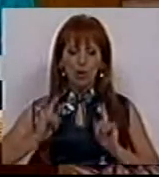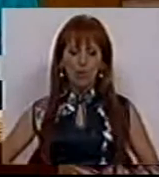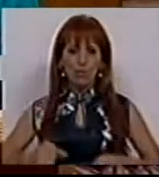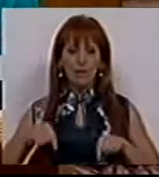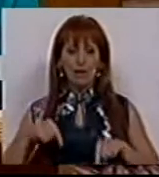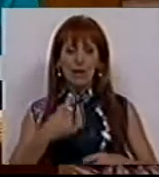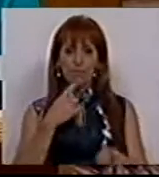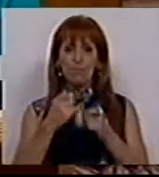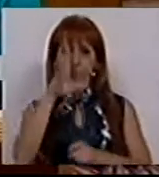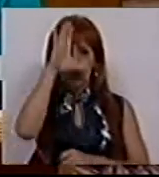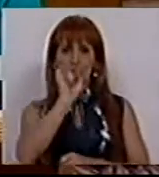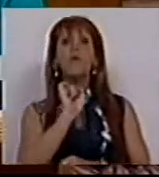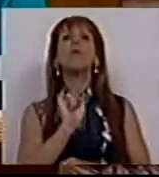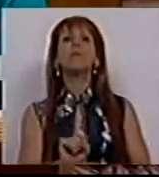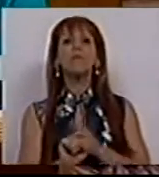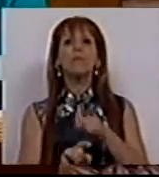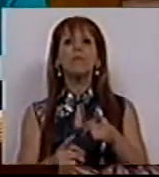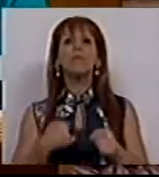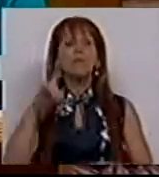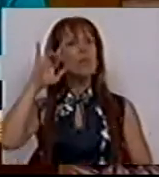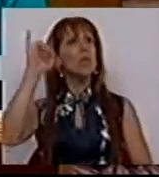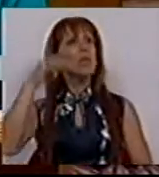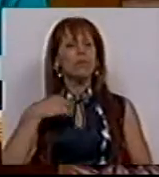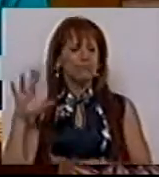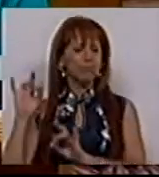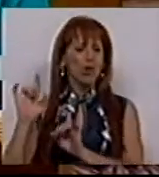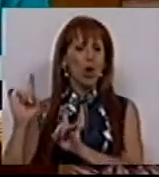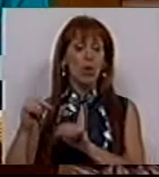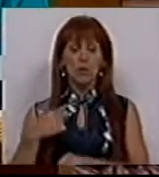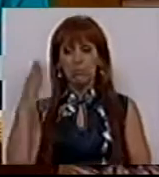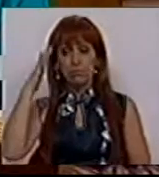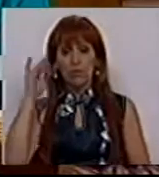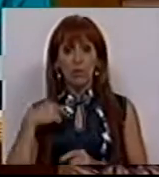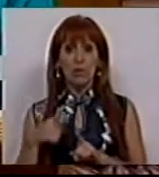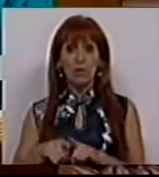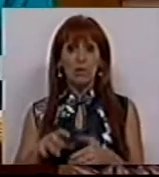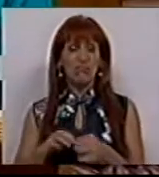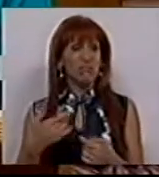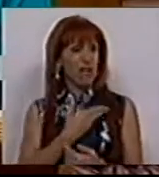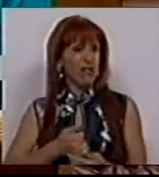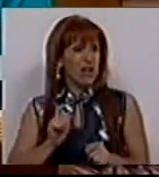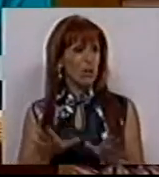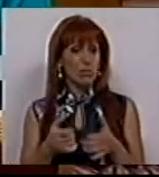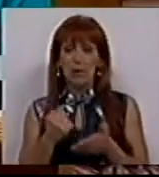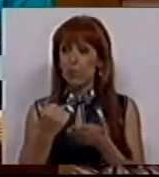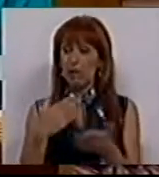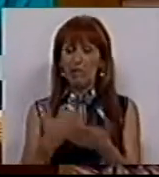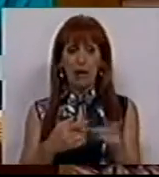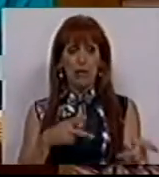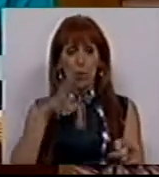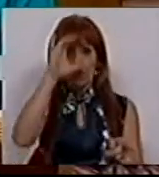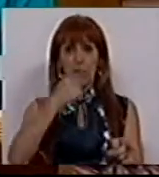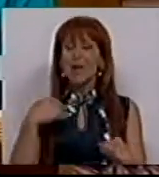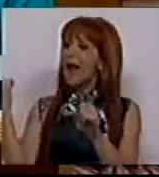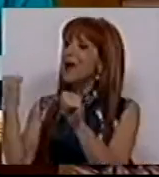começa esta interpelação ao Governo com a ideia radical e, pelos vistos, em desuso nas bancadas que apoiam o Governo, que